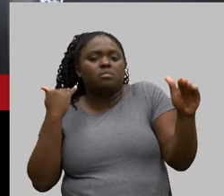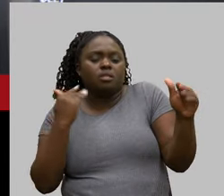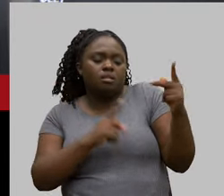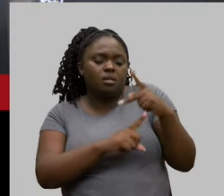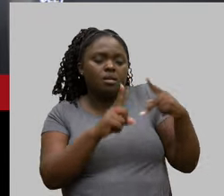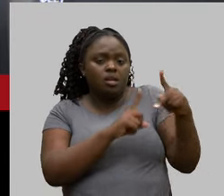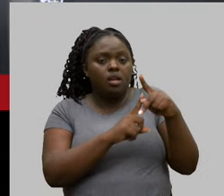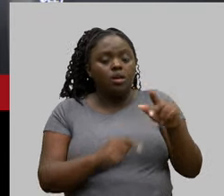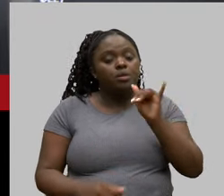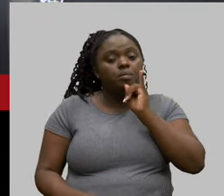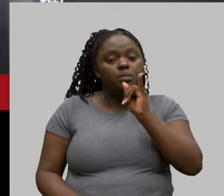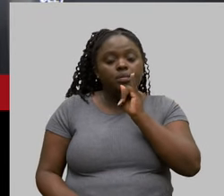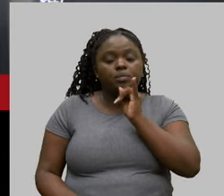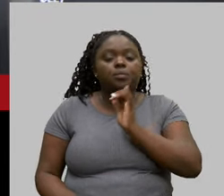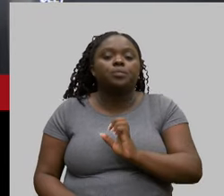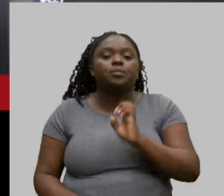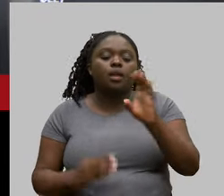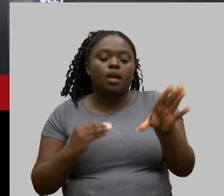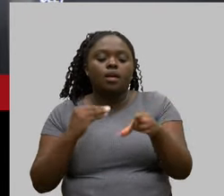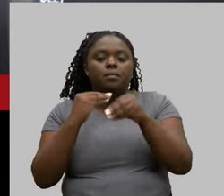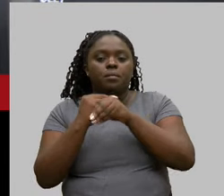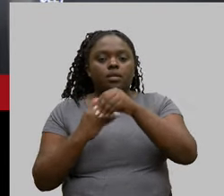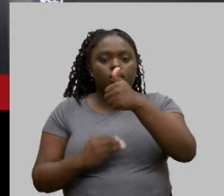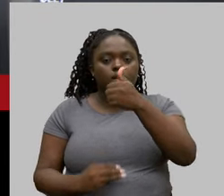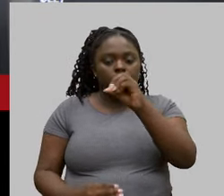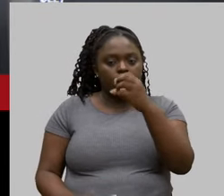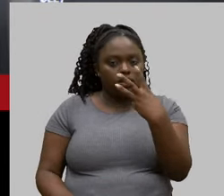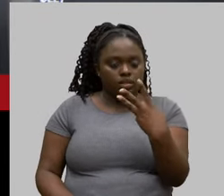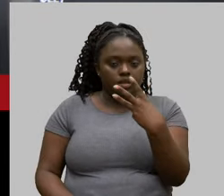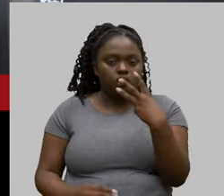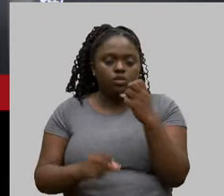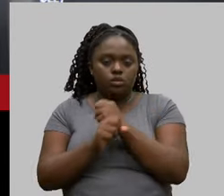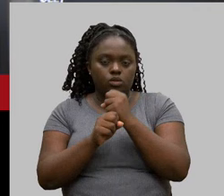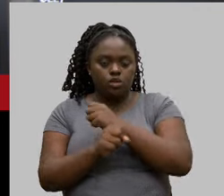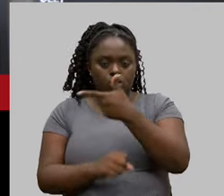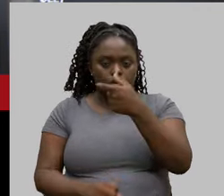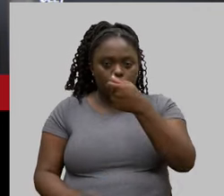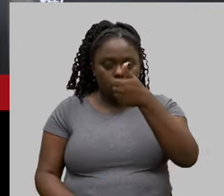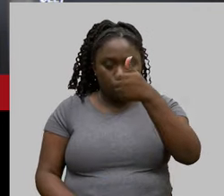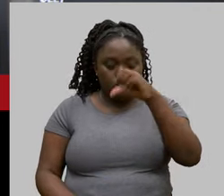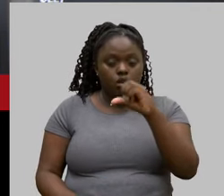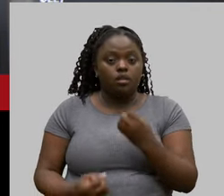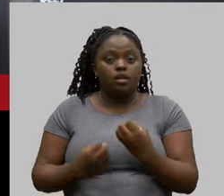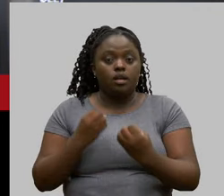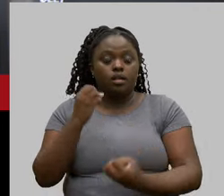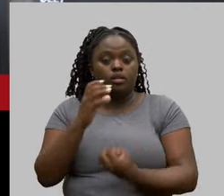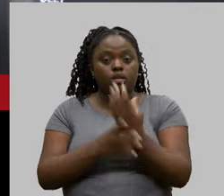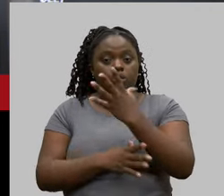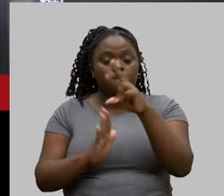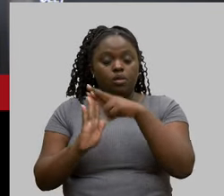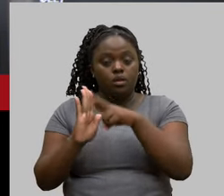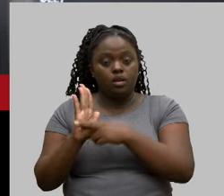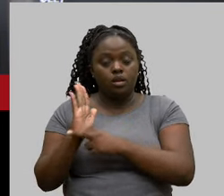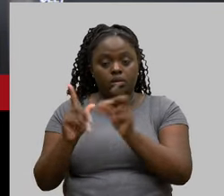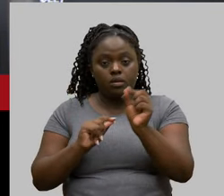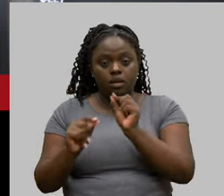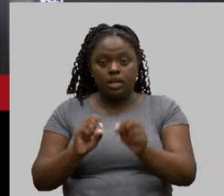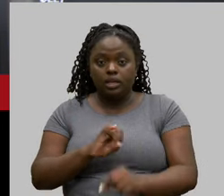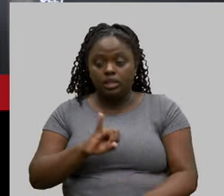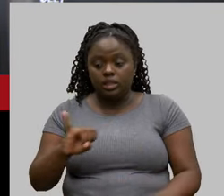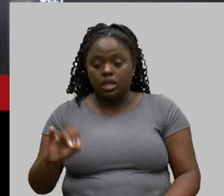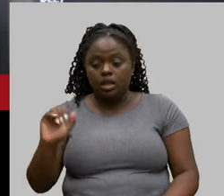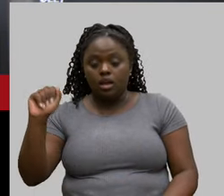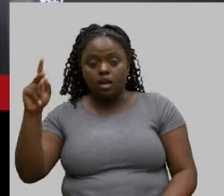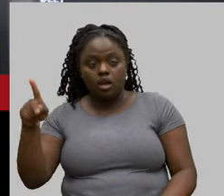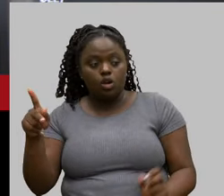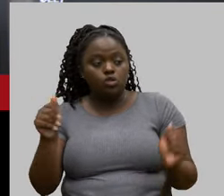exemplo a emenda constitucional 103 de 2019 lá ela estabeleceu uma regrinha que se eu acumular aposentadoria com pensão